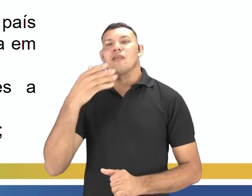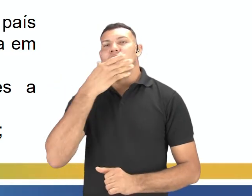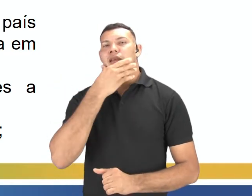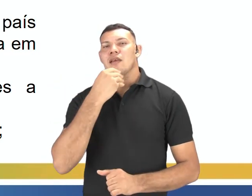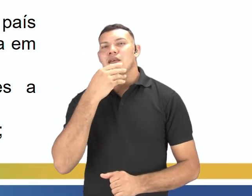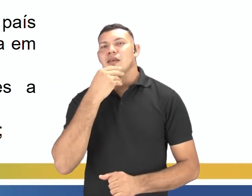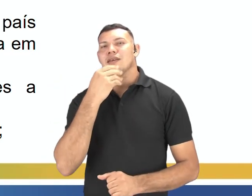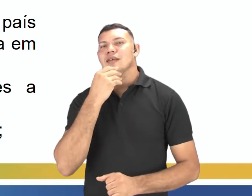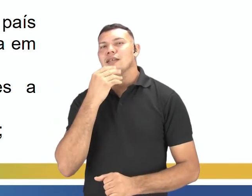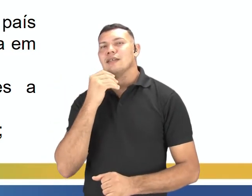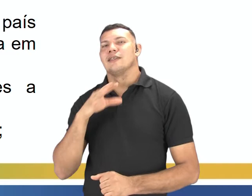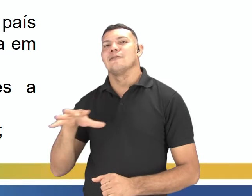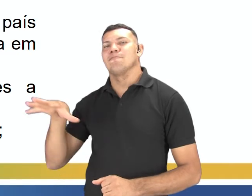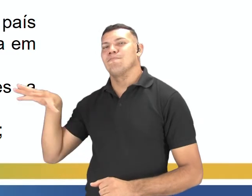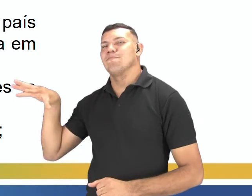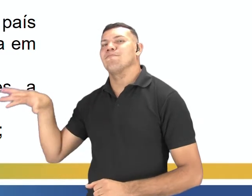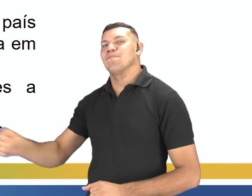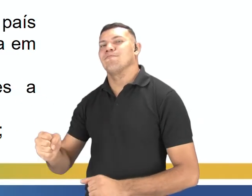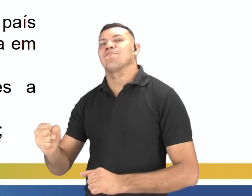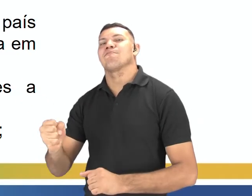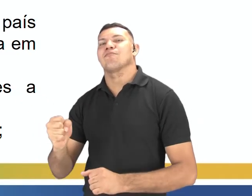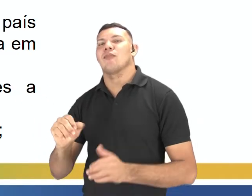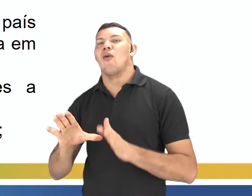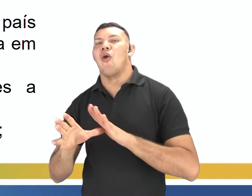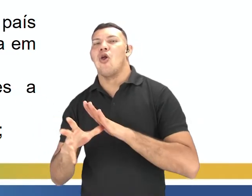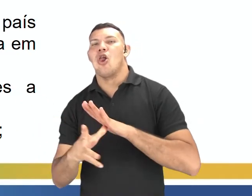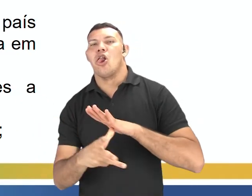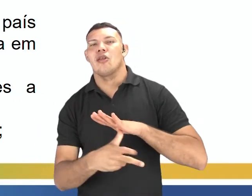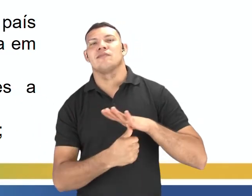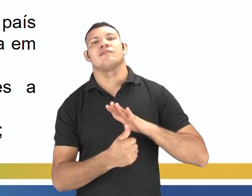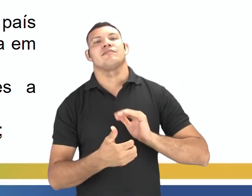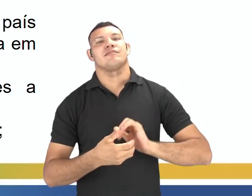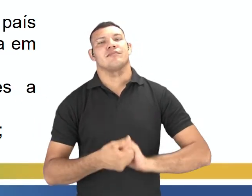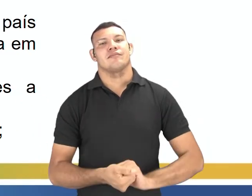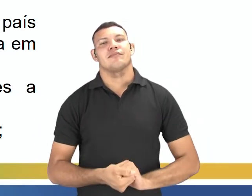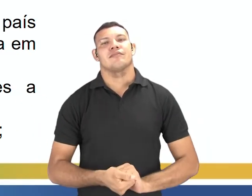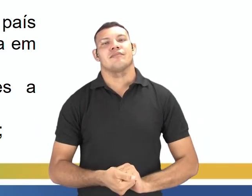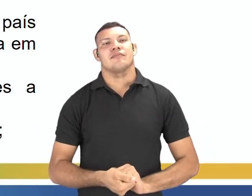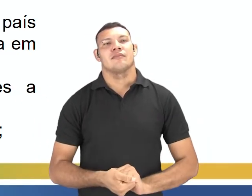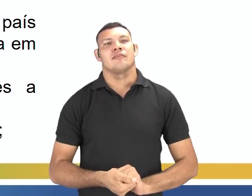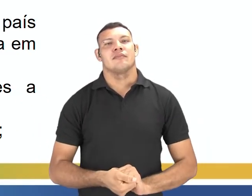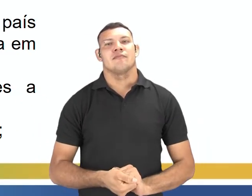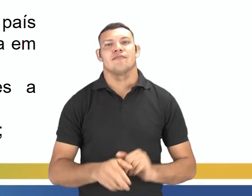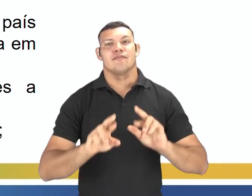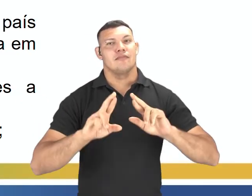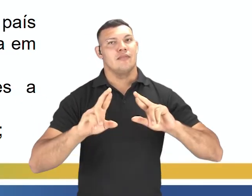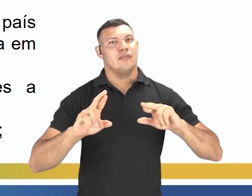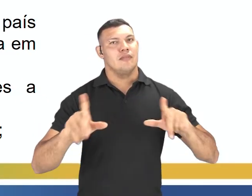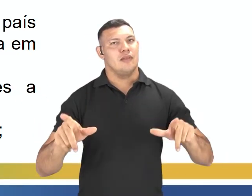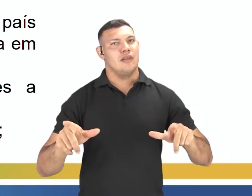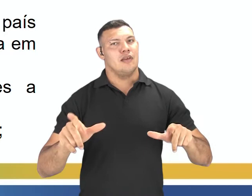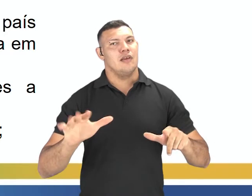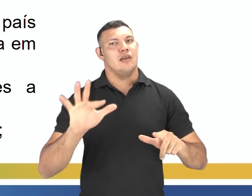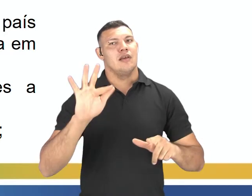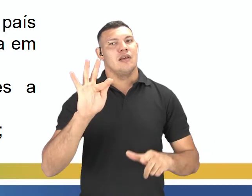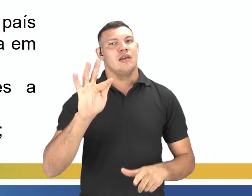em flagrante cometendo um delito. E olha a diferença